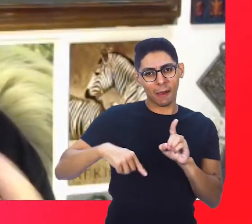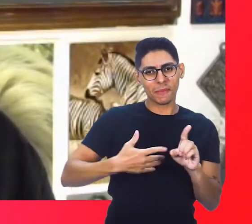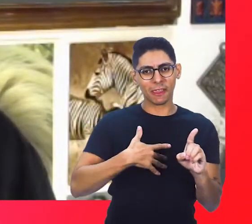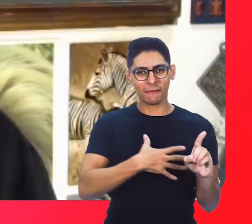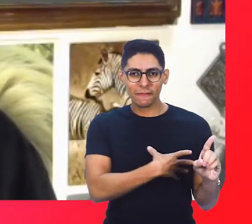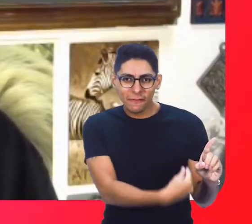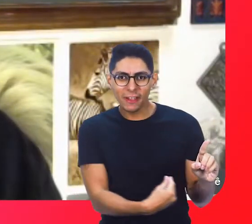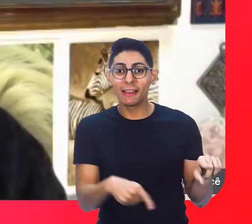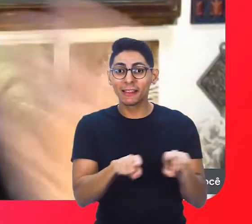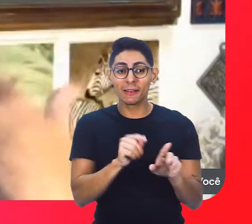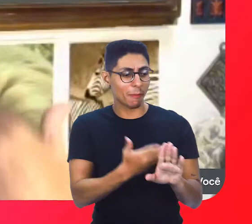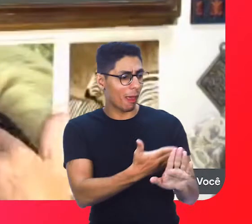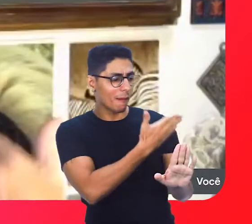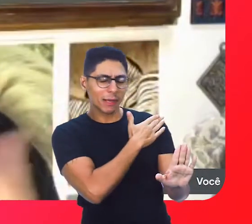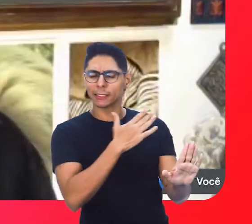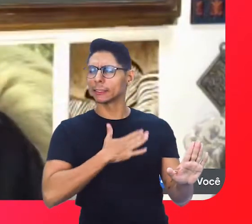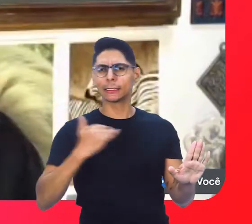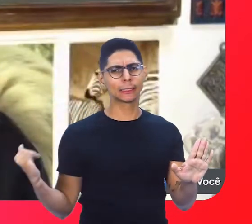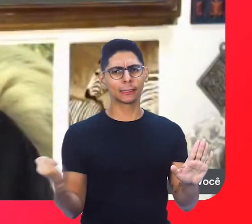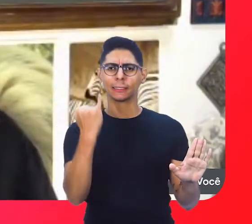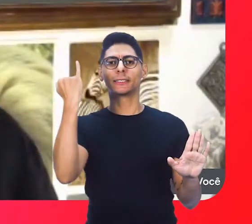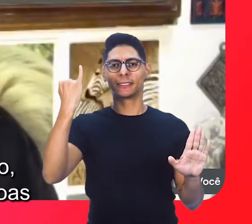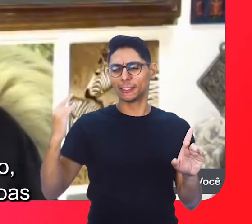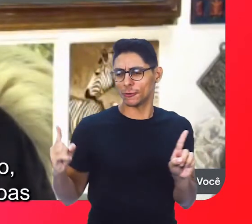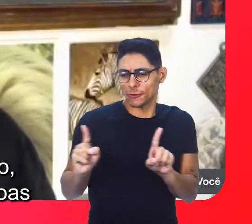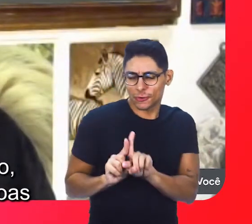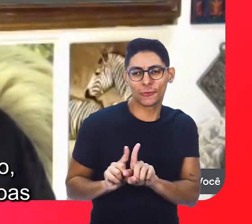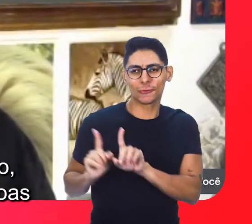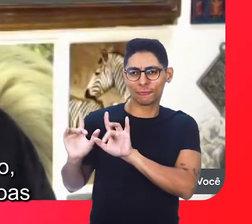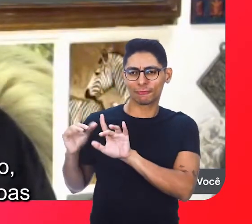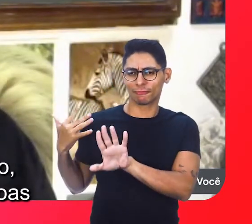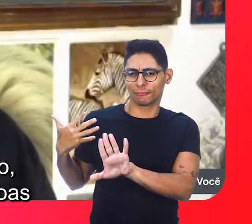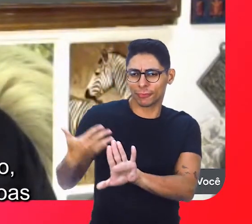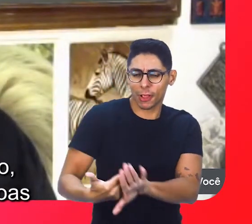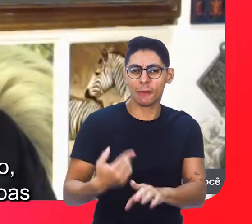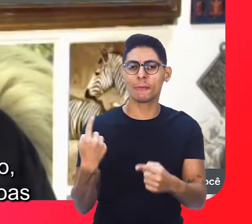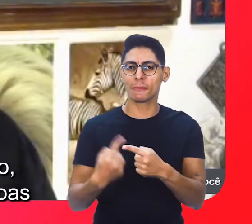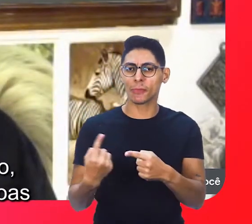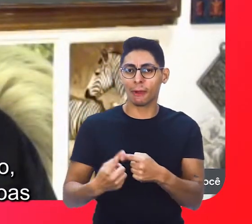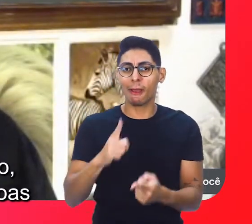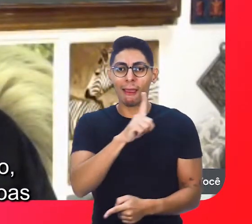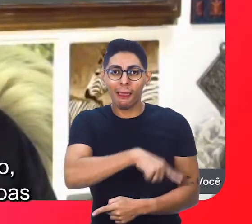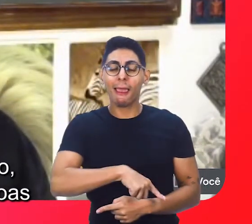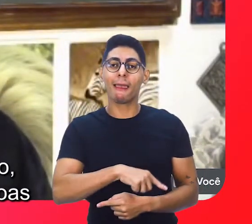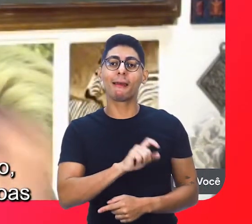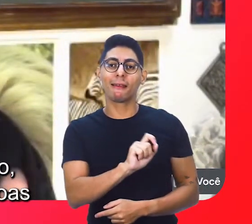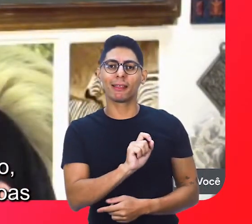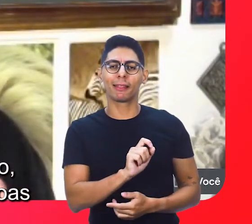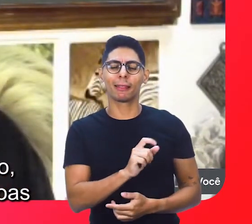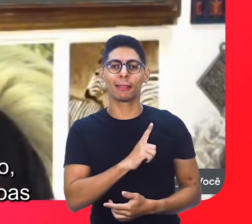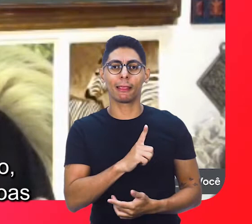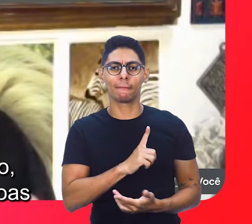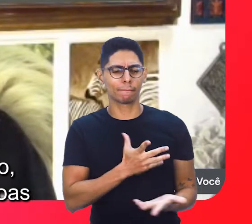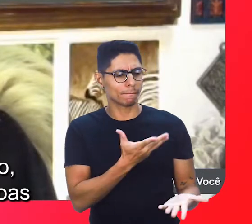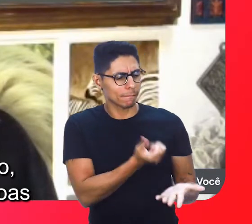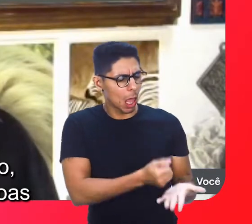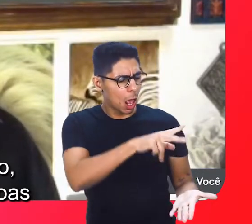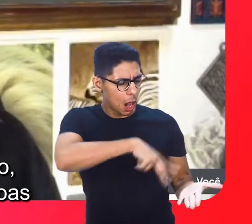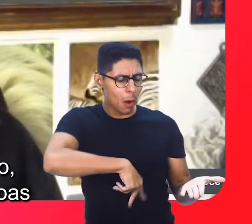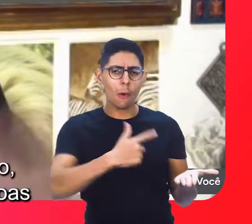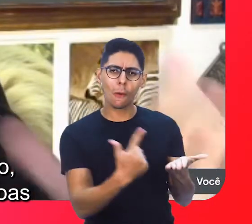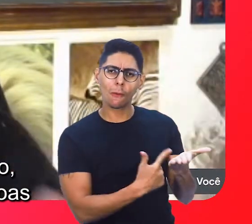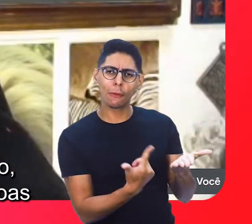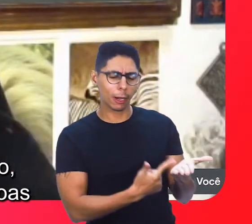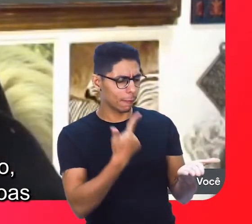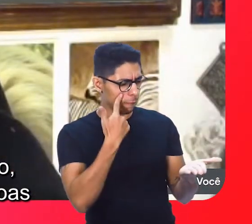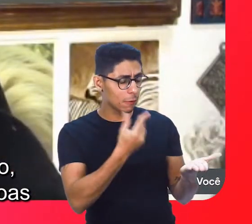mesmo tempo ela foi tão importante na minha vida, porque a Xuxa ela teve acesso ao meu livro, ela deu